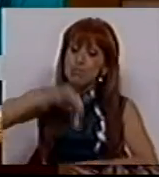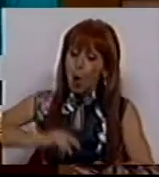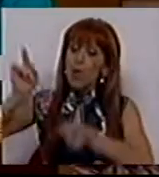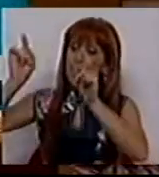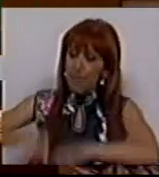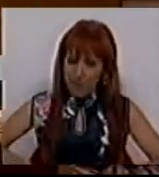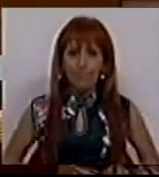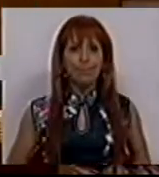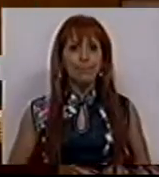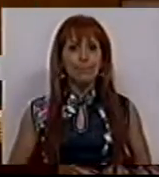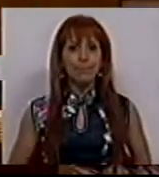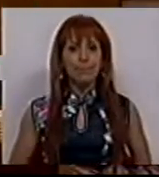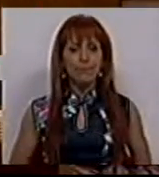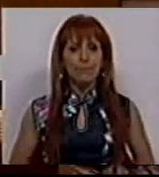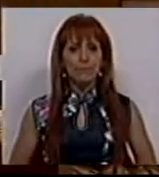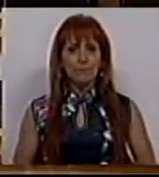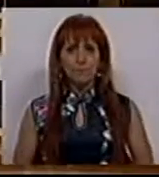remunerado.